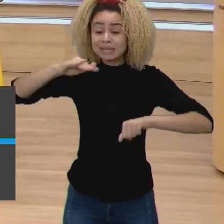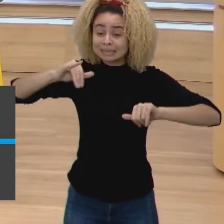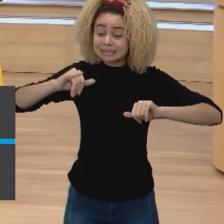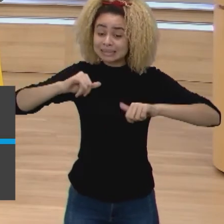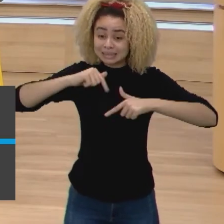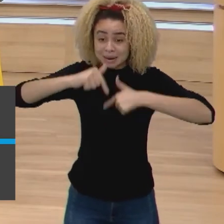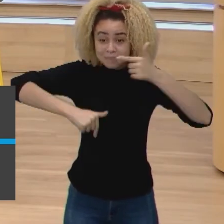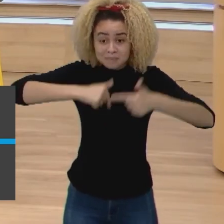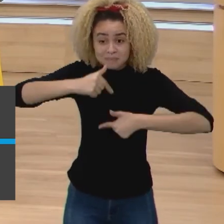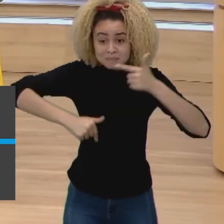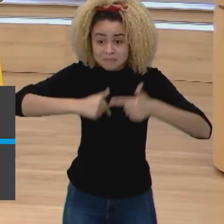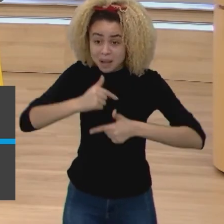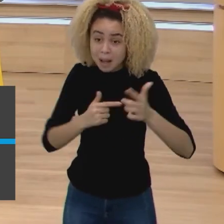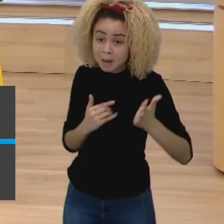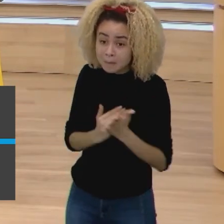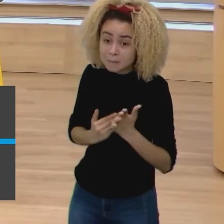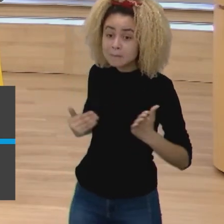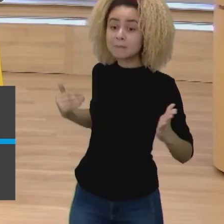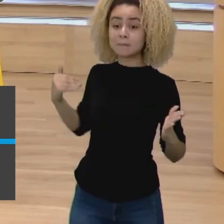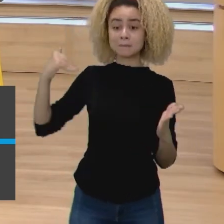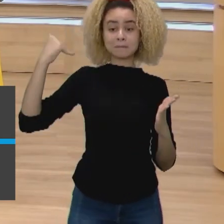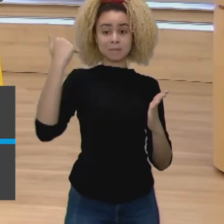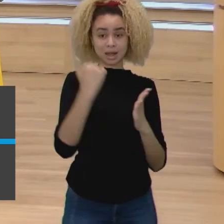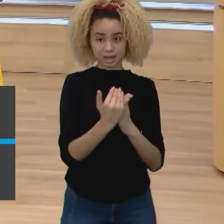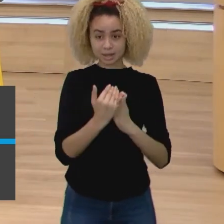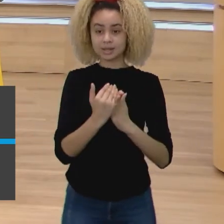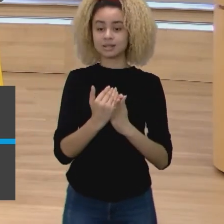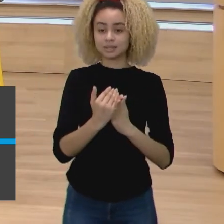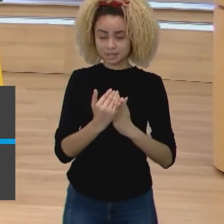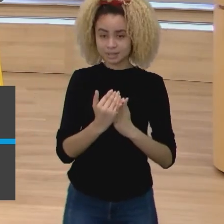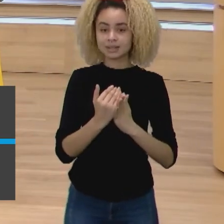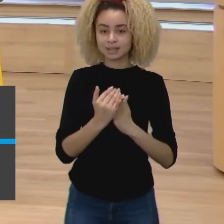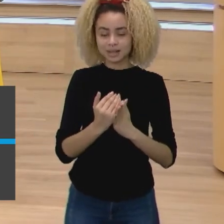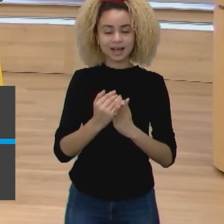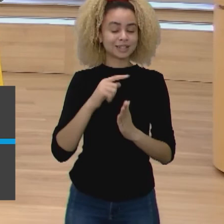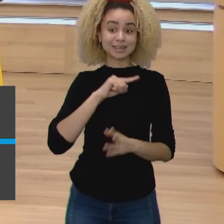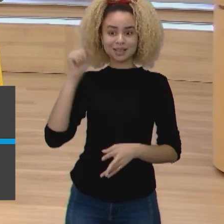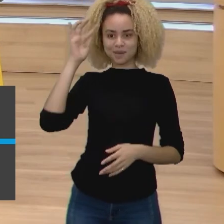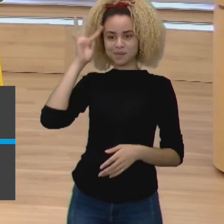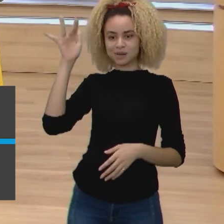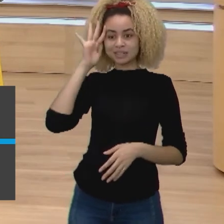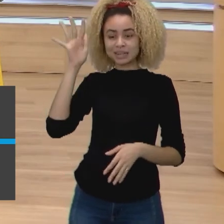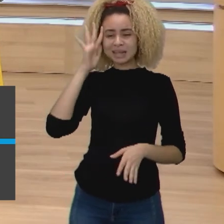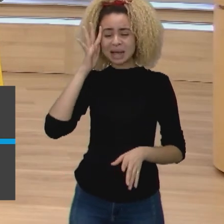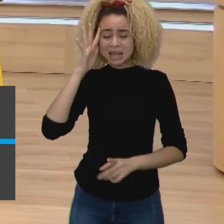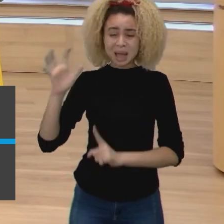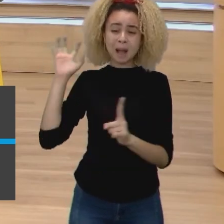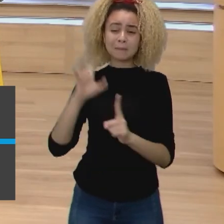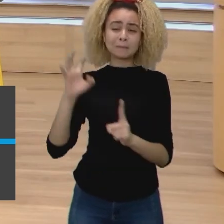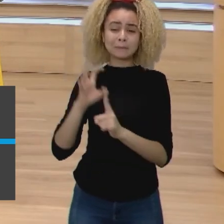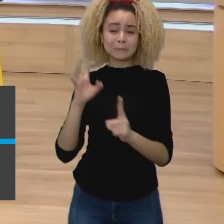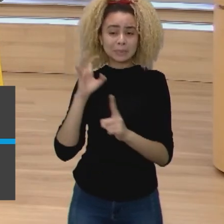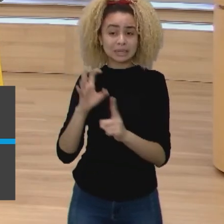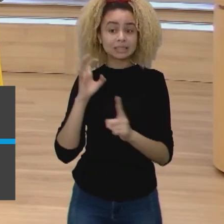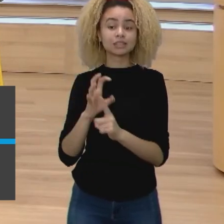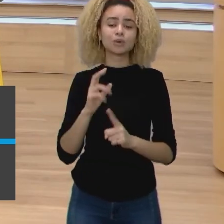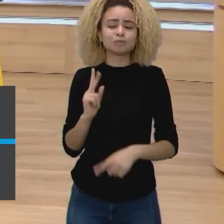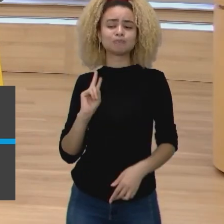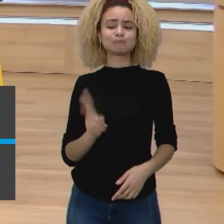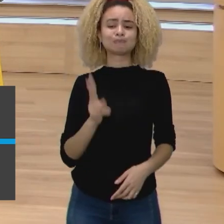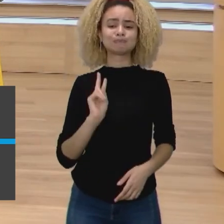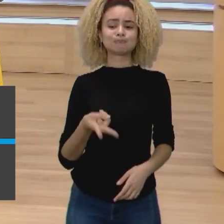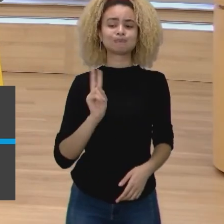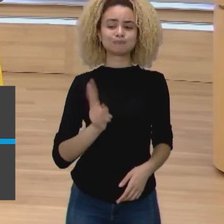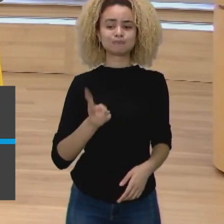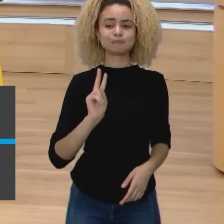né? De uma forma que é avessa à nossa intuição. E a pressão, ela continua, você continua sendo